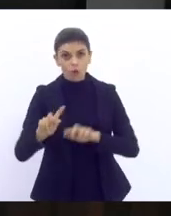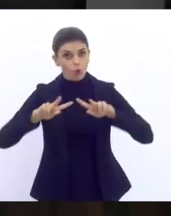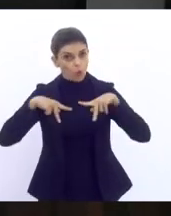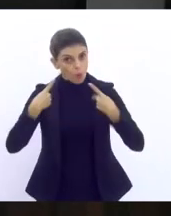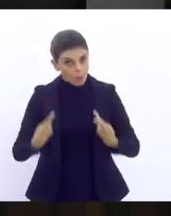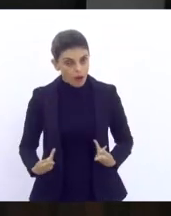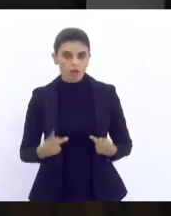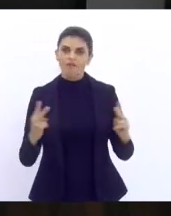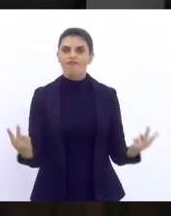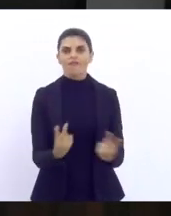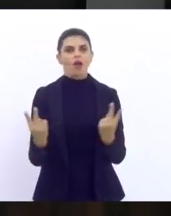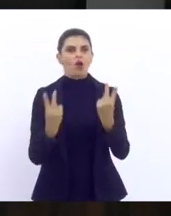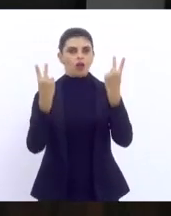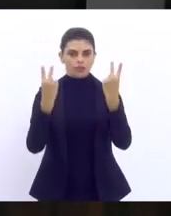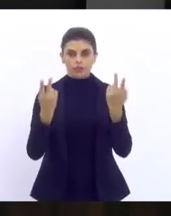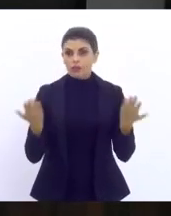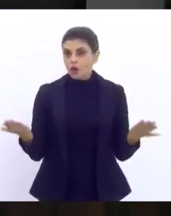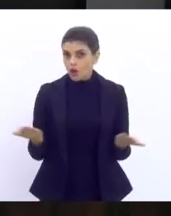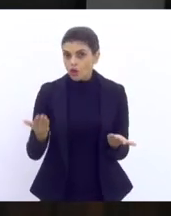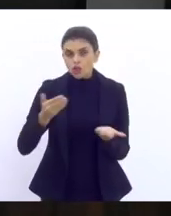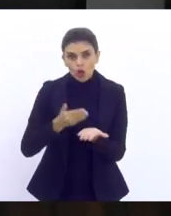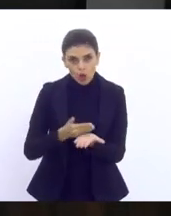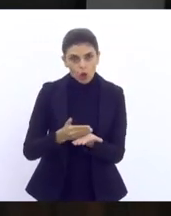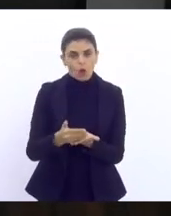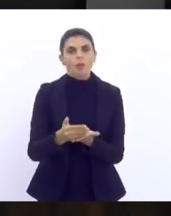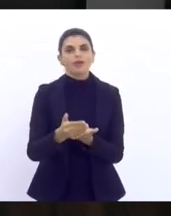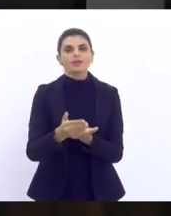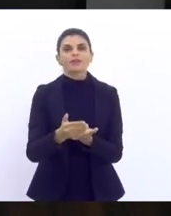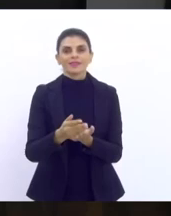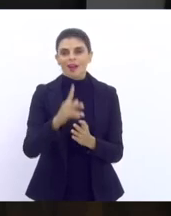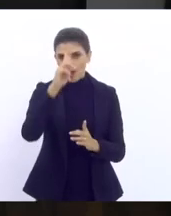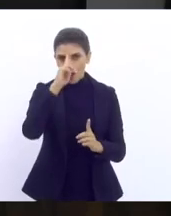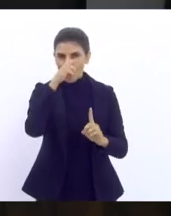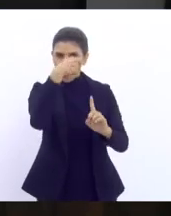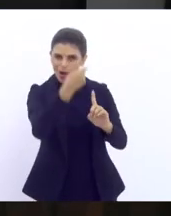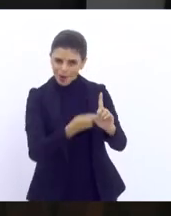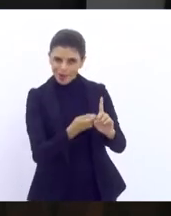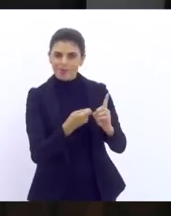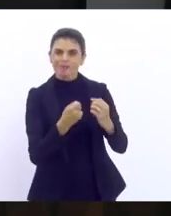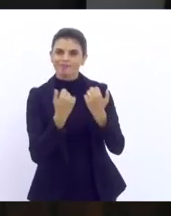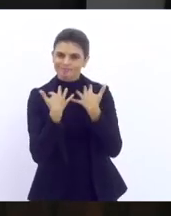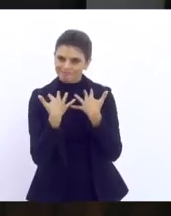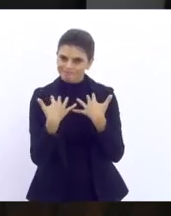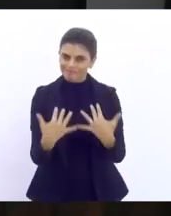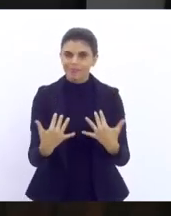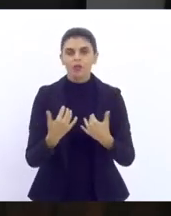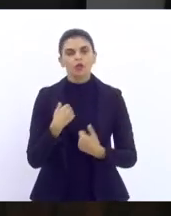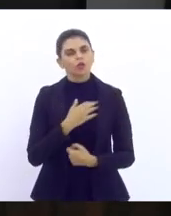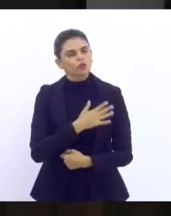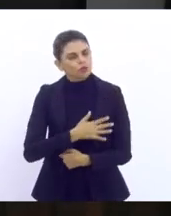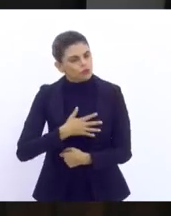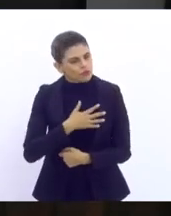vou dar início à nossa cerimônia e eu queria aqui